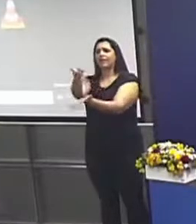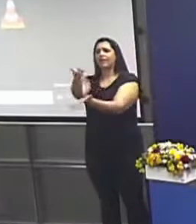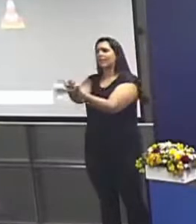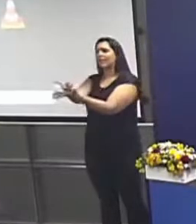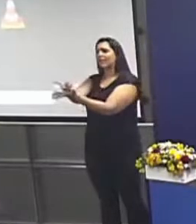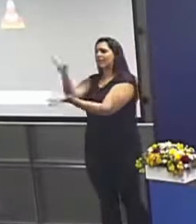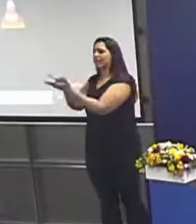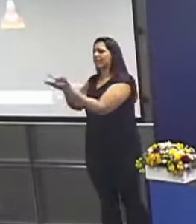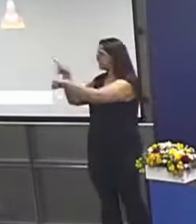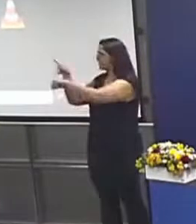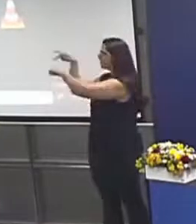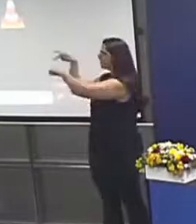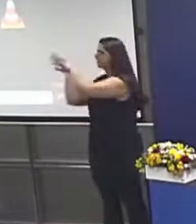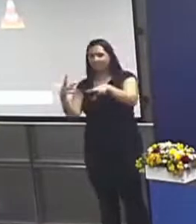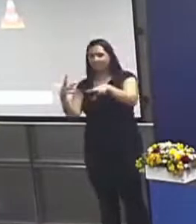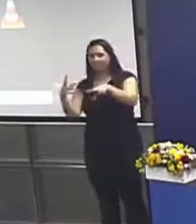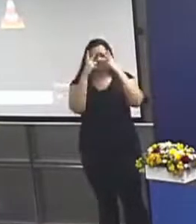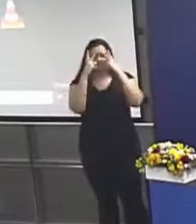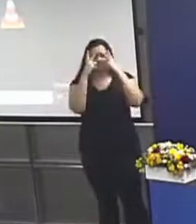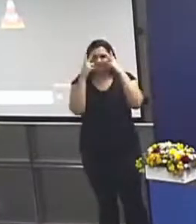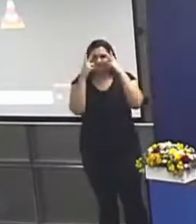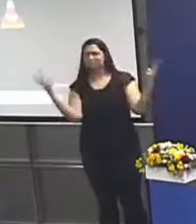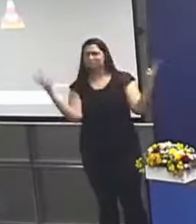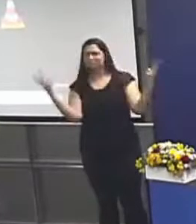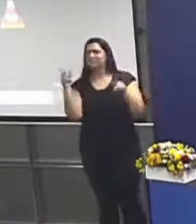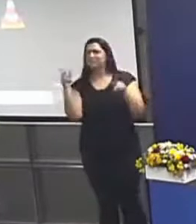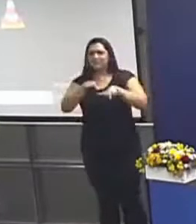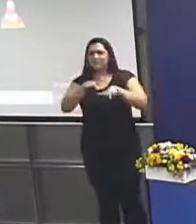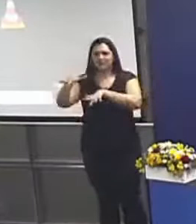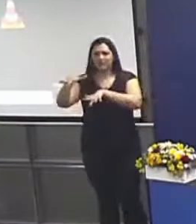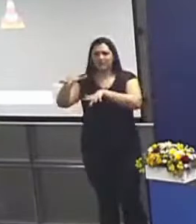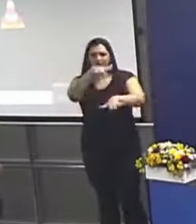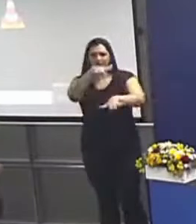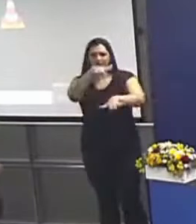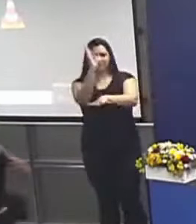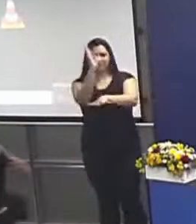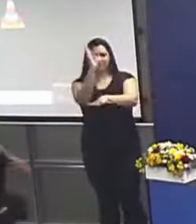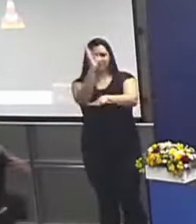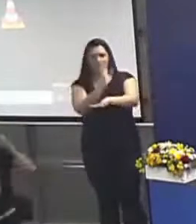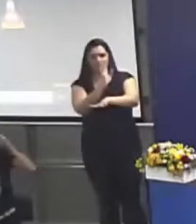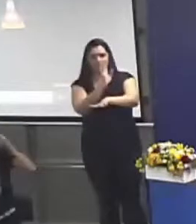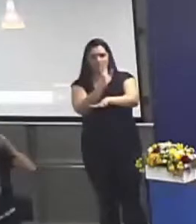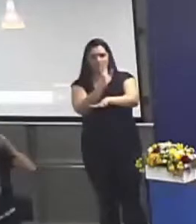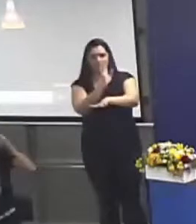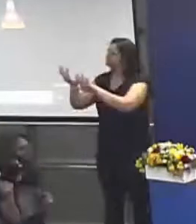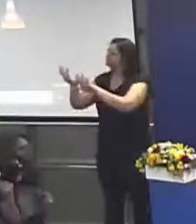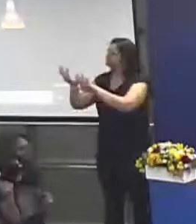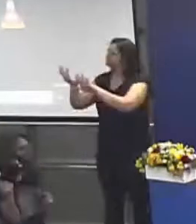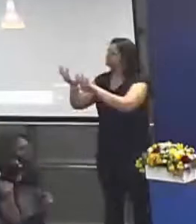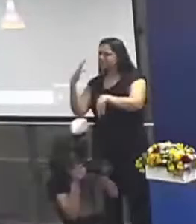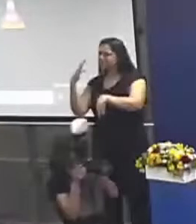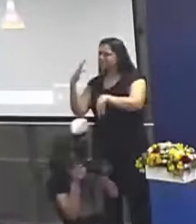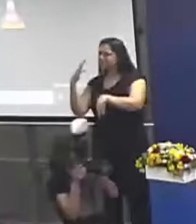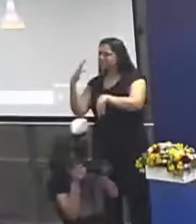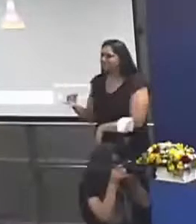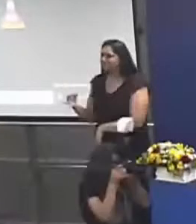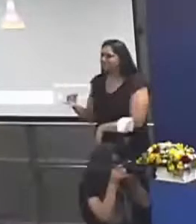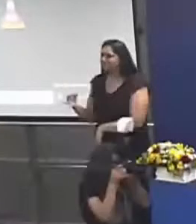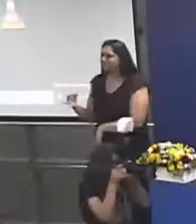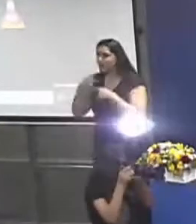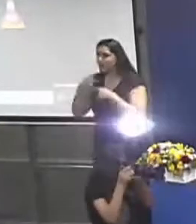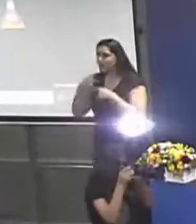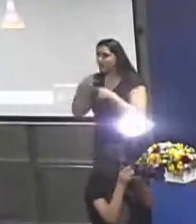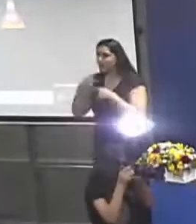ficaria envergonhado, vendo os brasileiros como são manipulados. Preste atenção, vamos tentar entender. Se ainda estão com